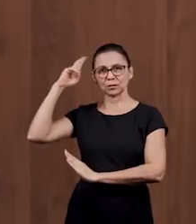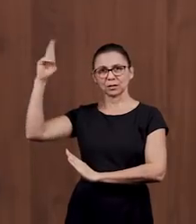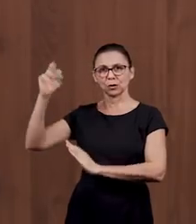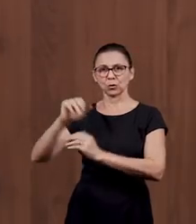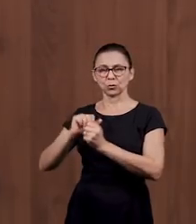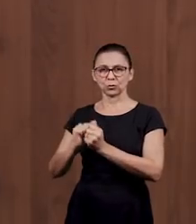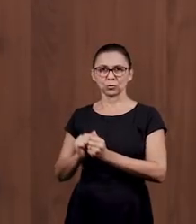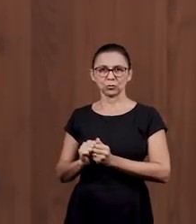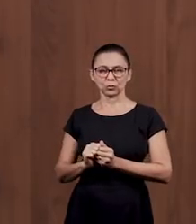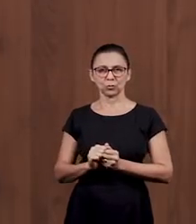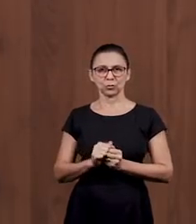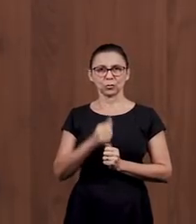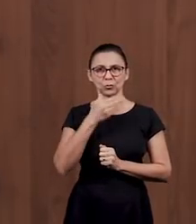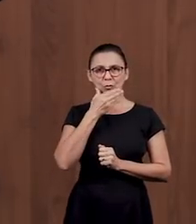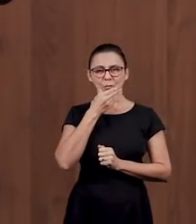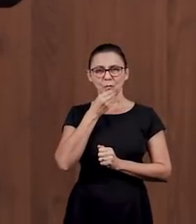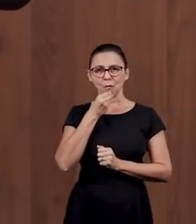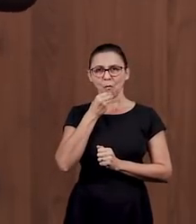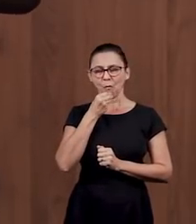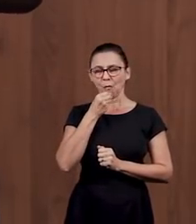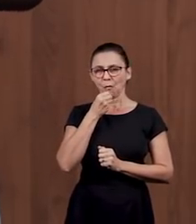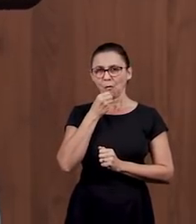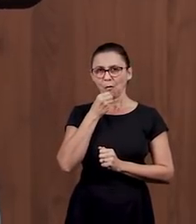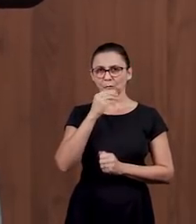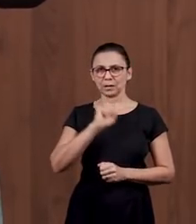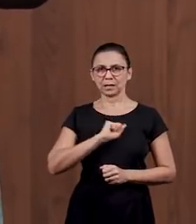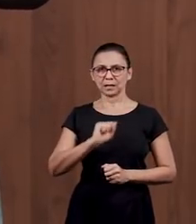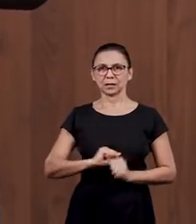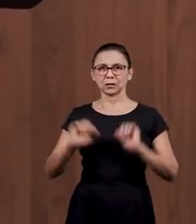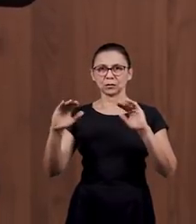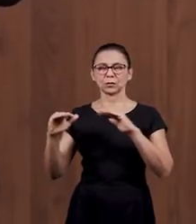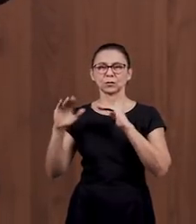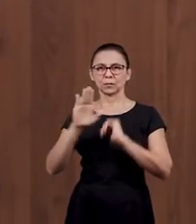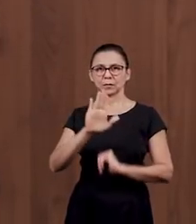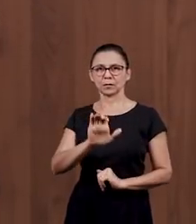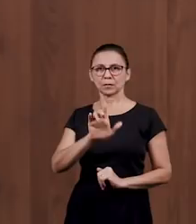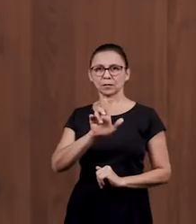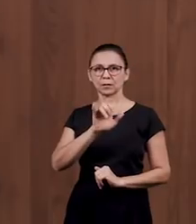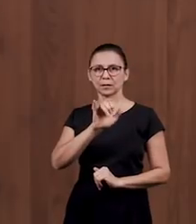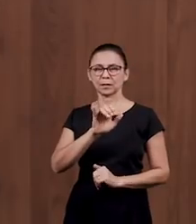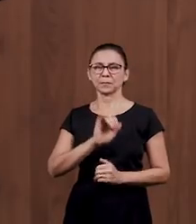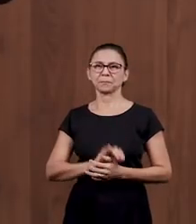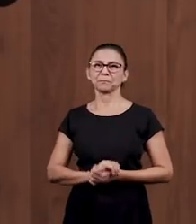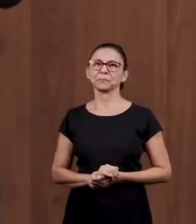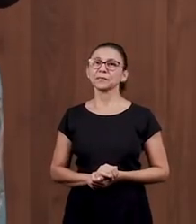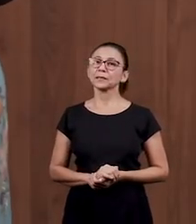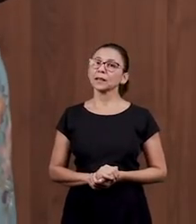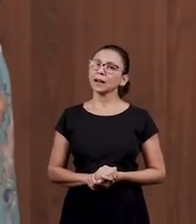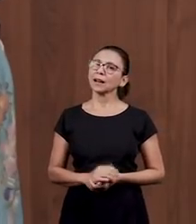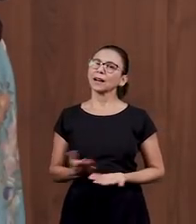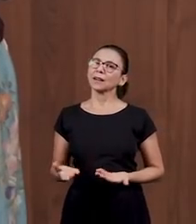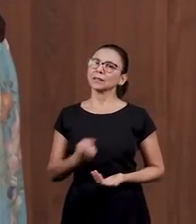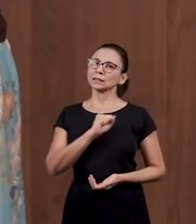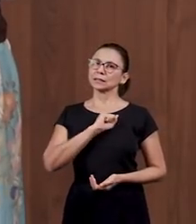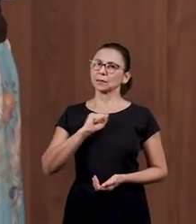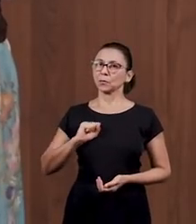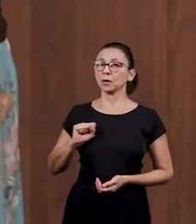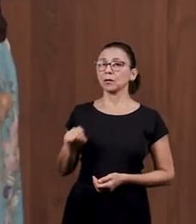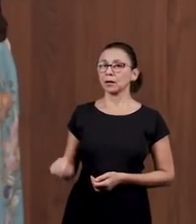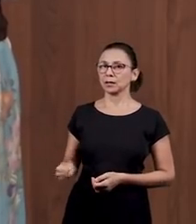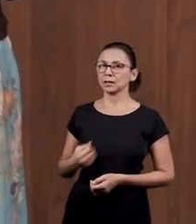com o sumo sacerdote Eli. Samuel agora passaria a ter uma vida